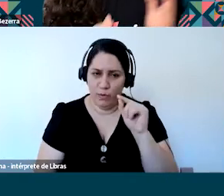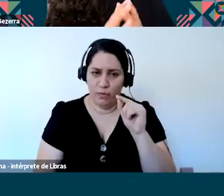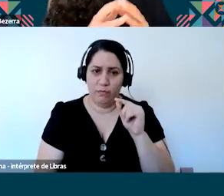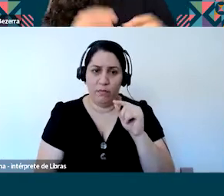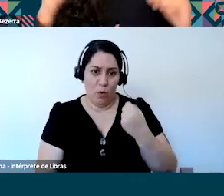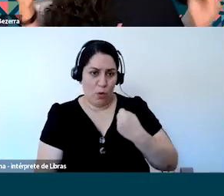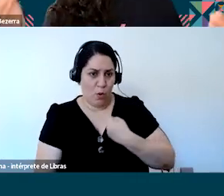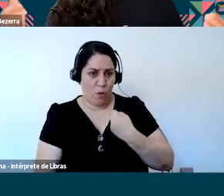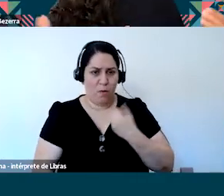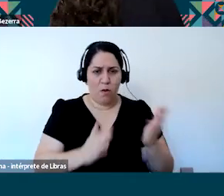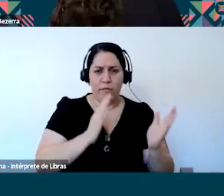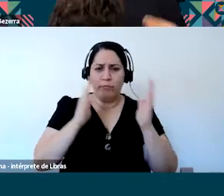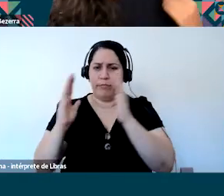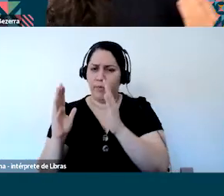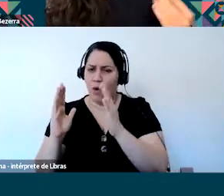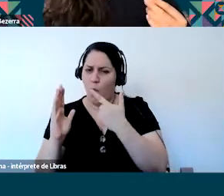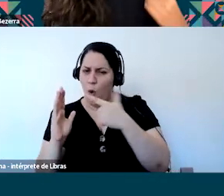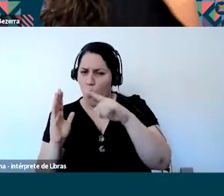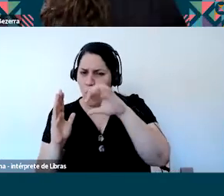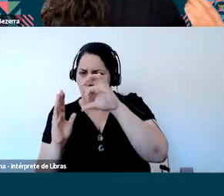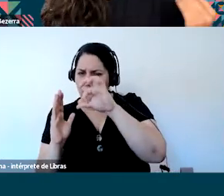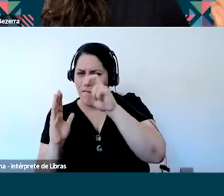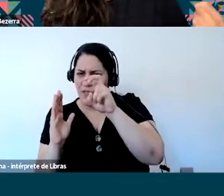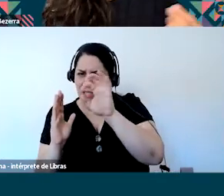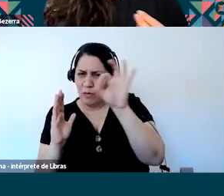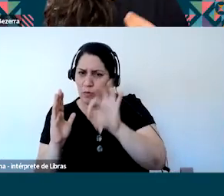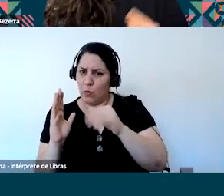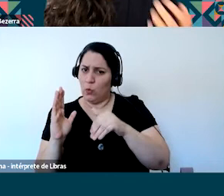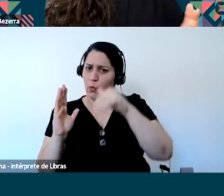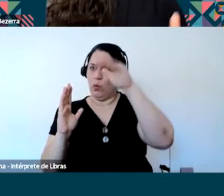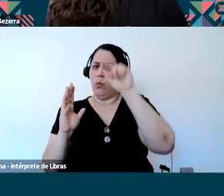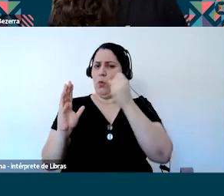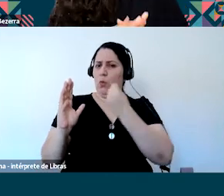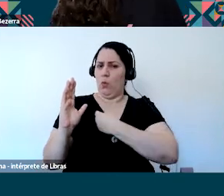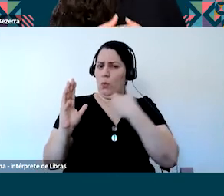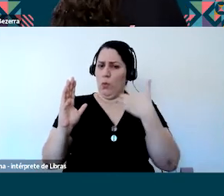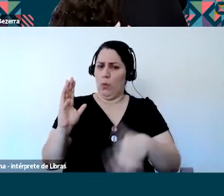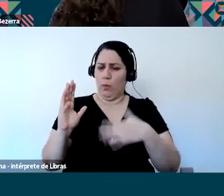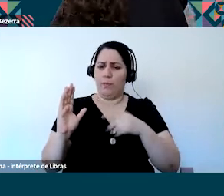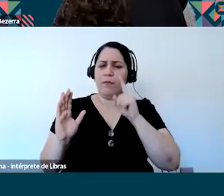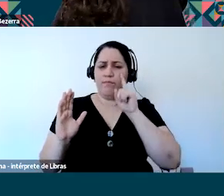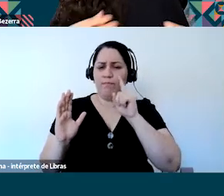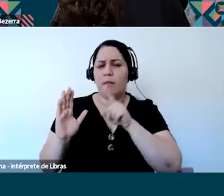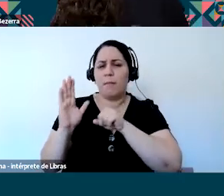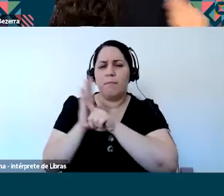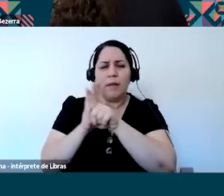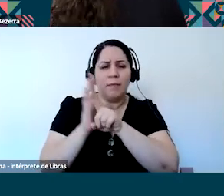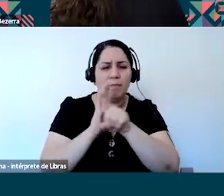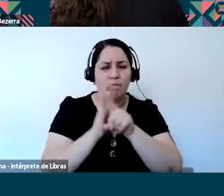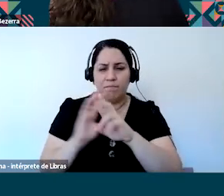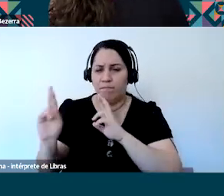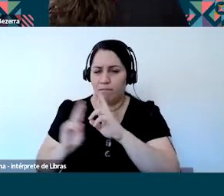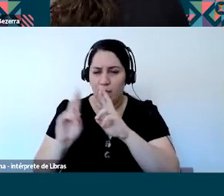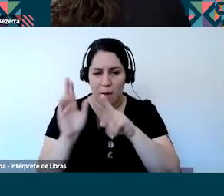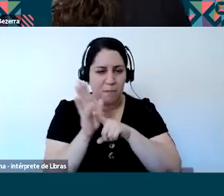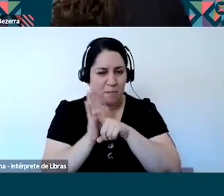esse valor que é alto para contrapor esse outro valor. Por quê? Porque 95% das pessoas que a gente